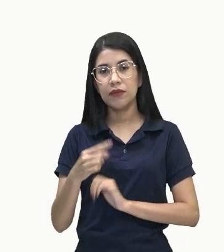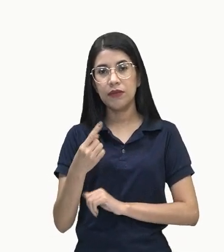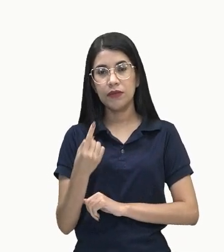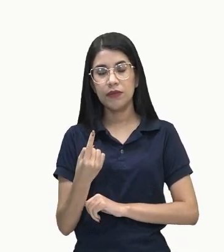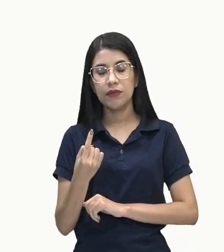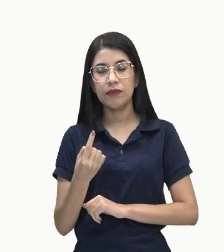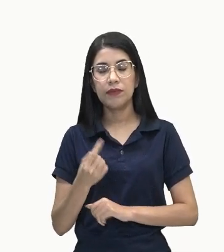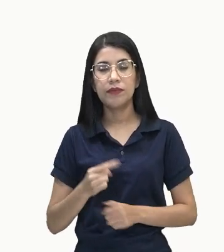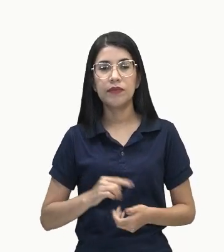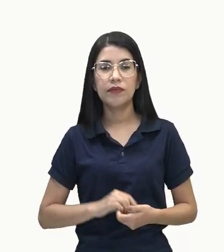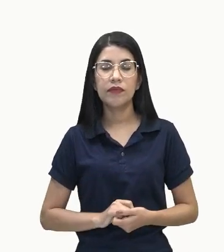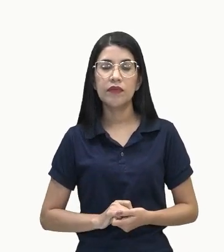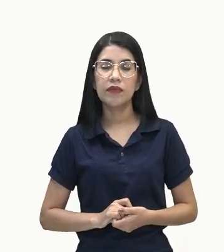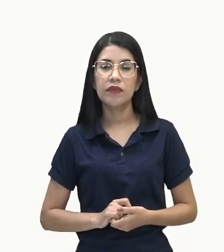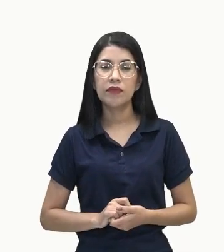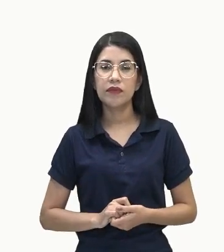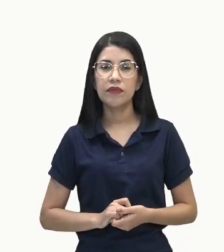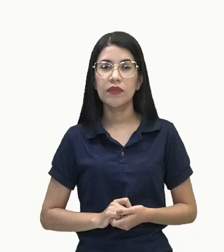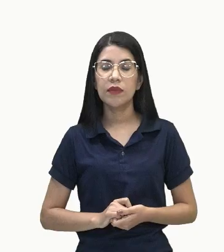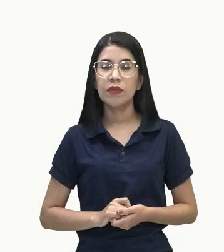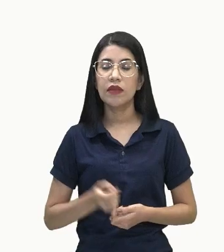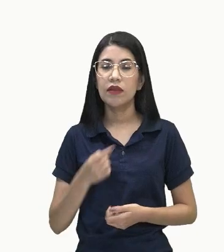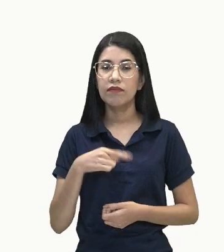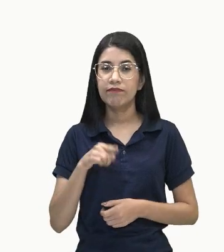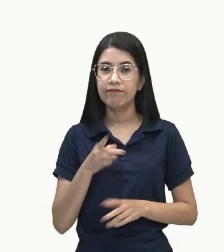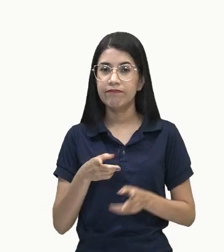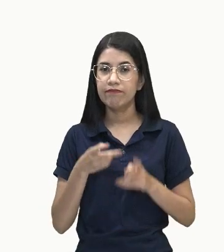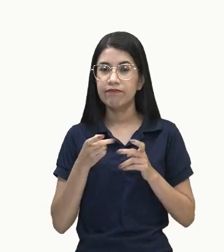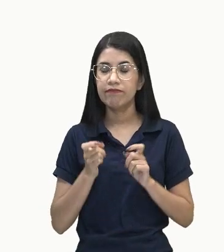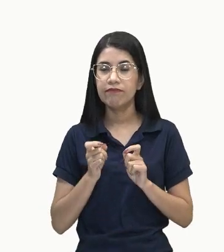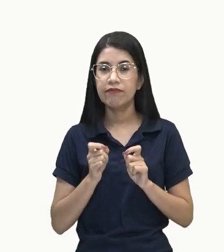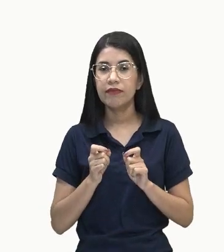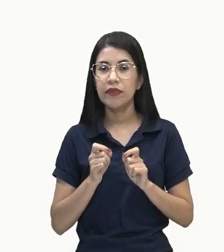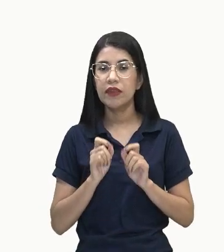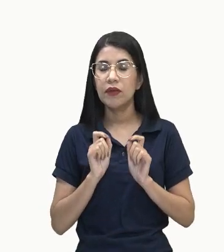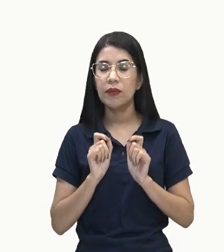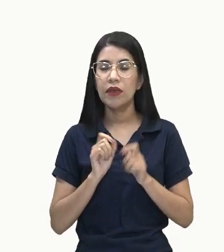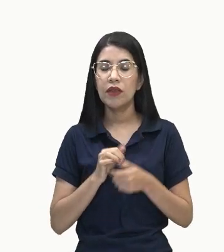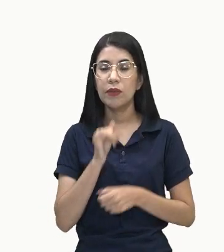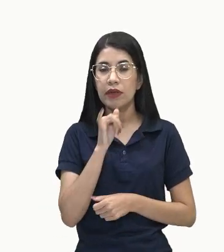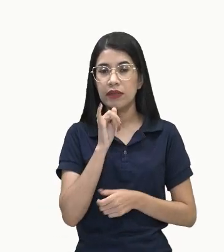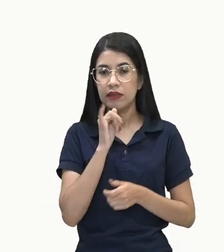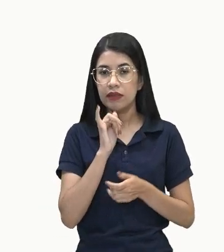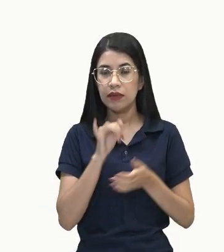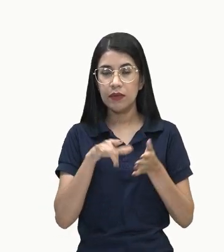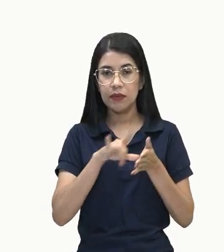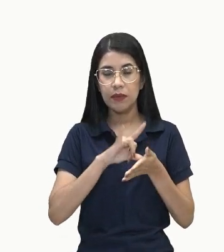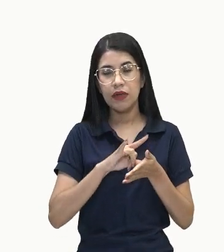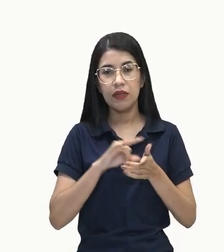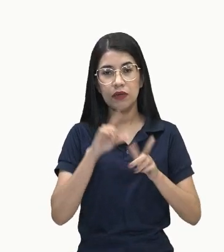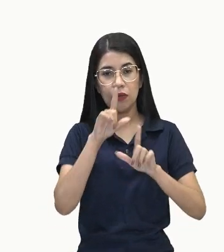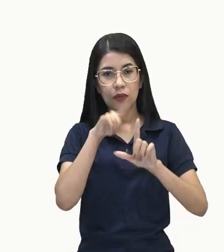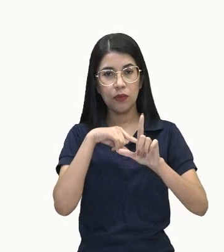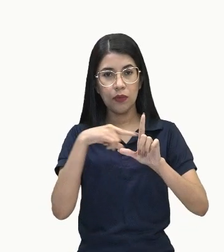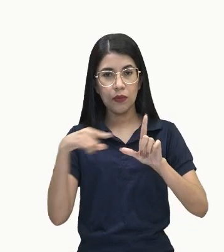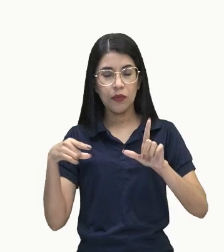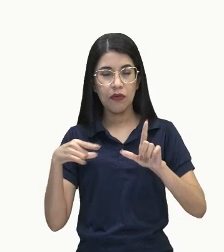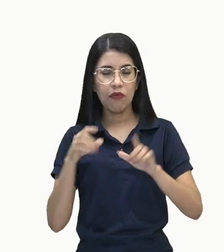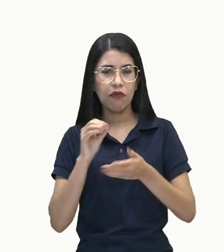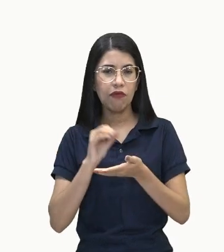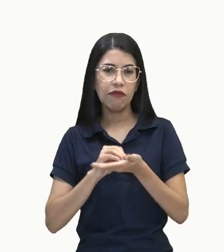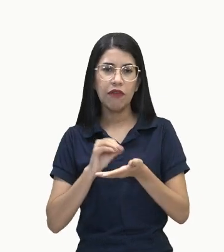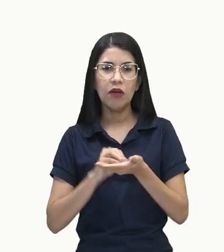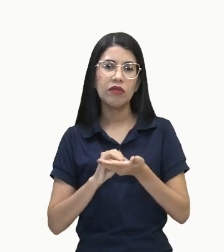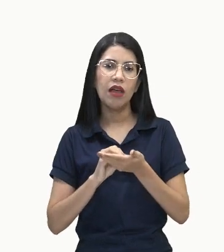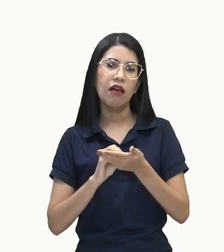1. Se você reparar bem, pessoal, no exemplo anterior, o plano cartesiano estava incompleto. Por